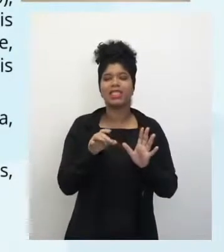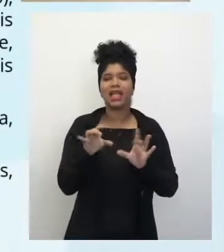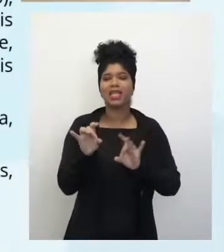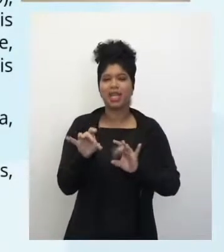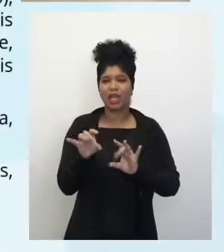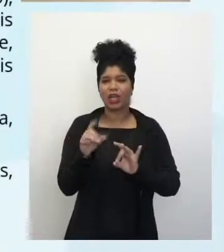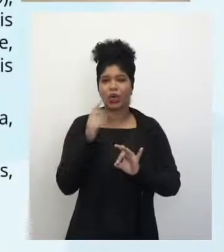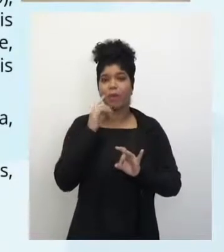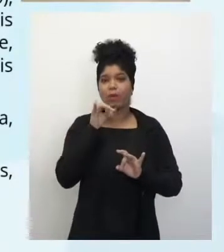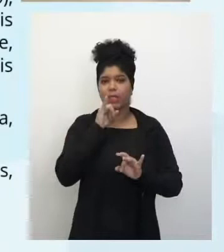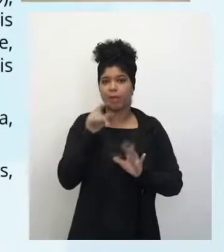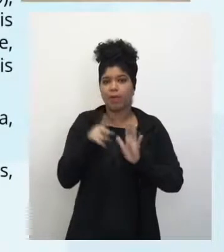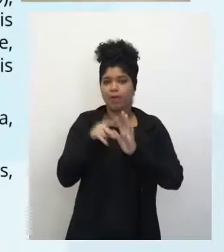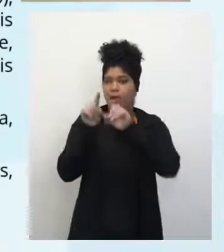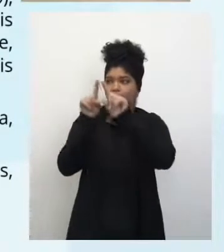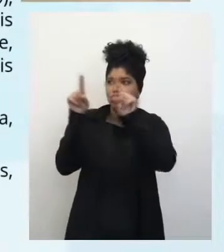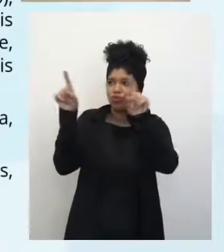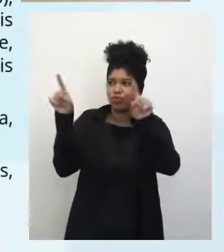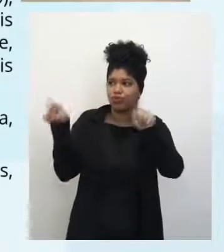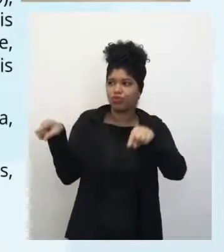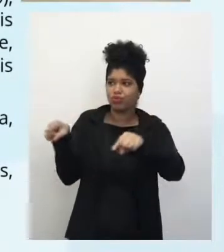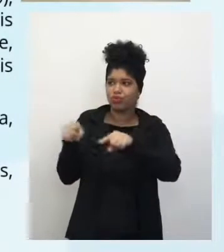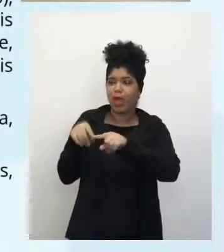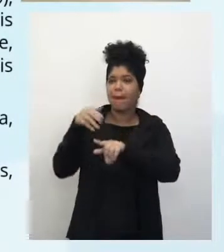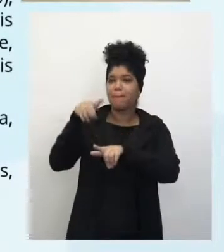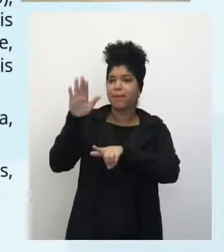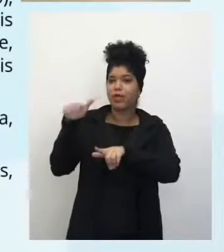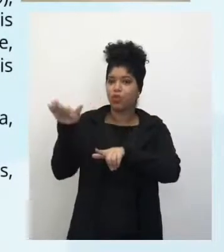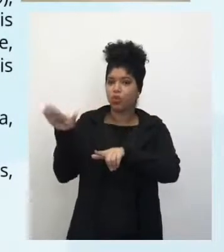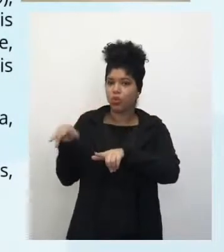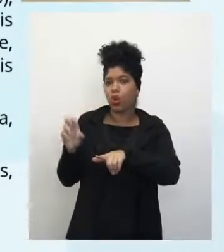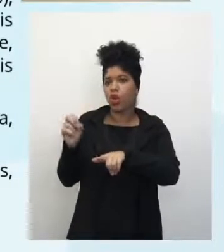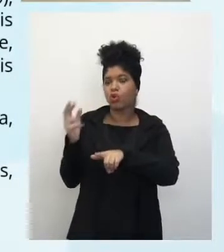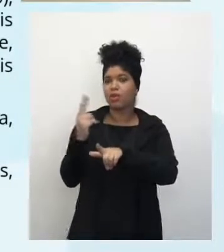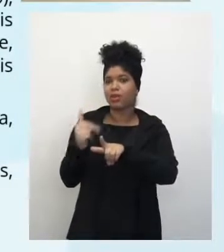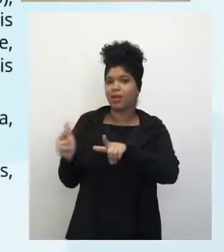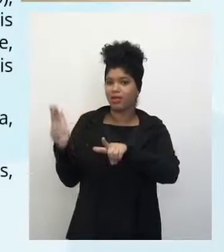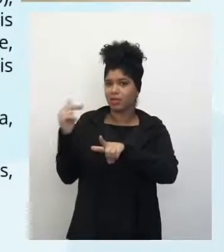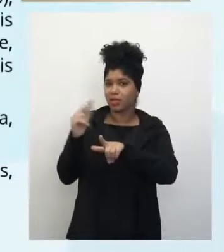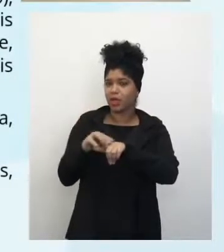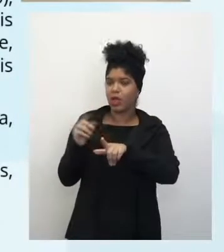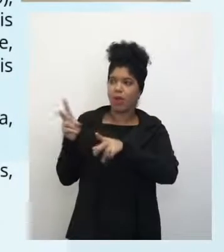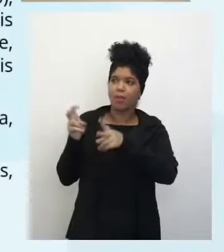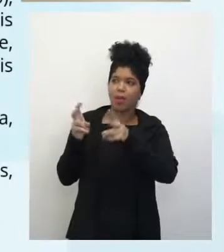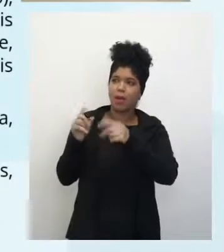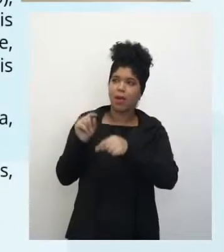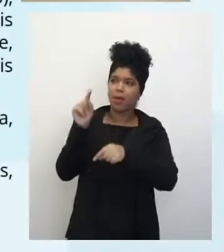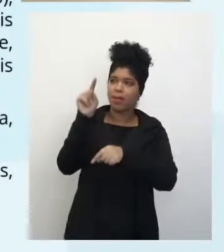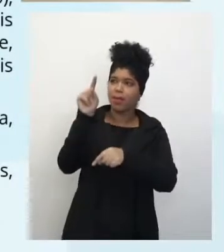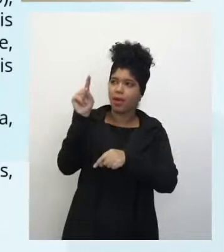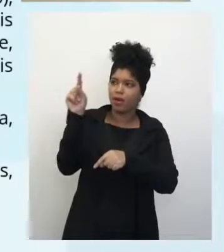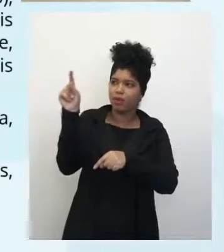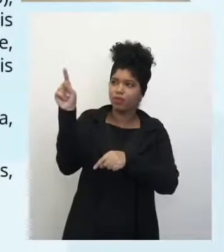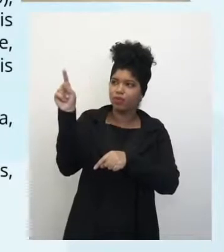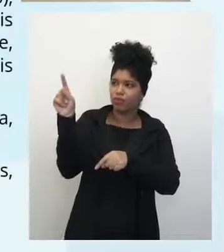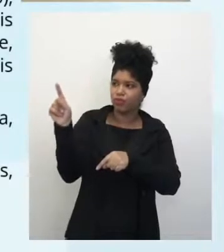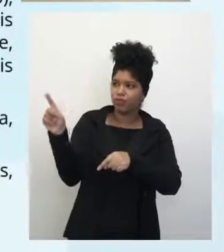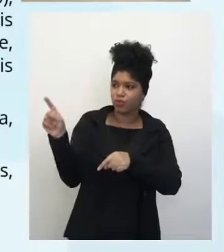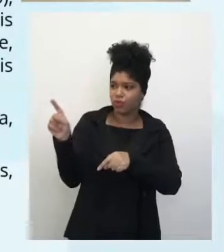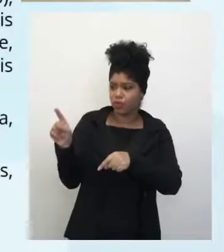eu observo um quadro, uma pintura, uma escultura, um desenho, eu vou ver que eu tenho pontos, linhas,